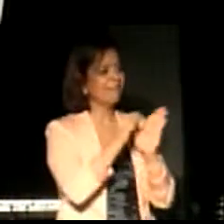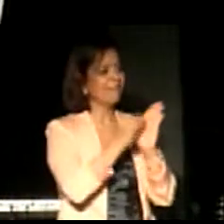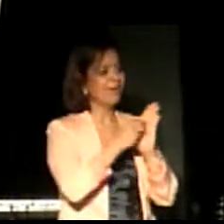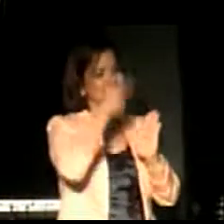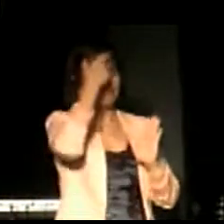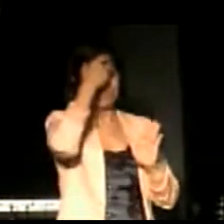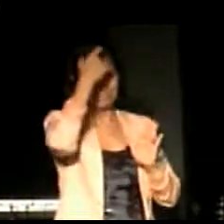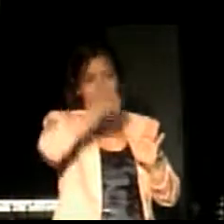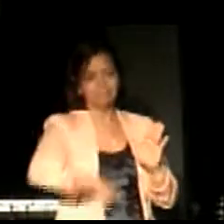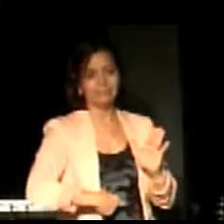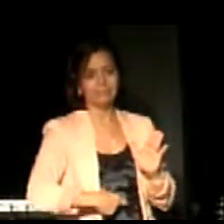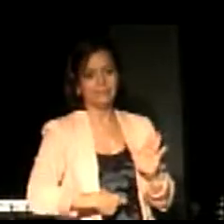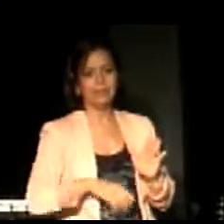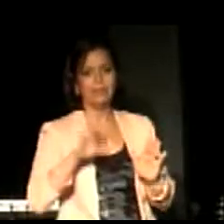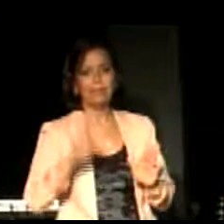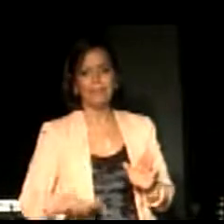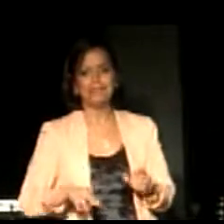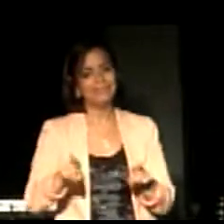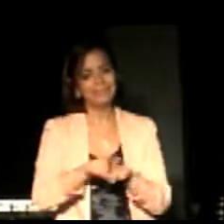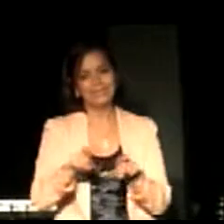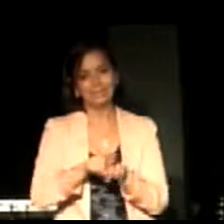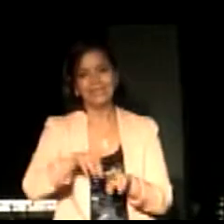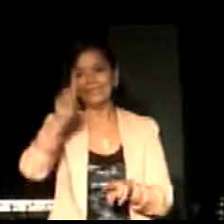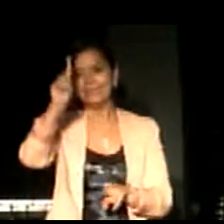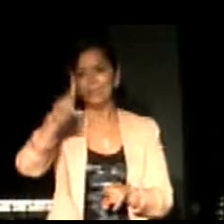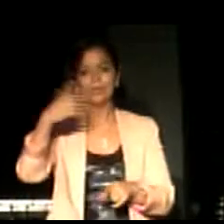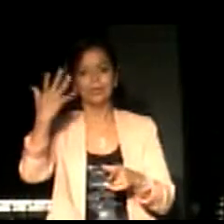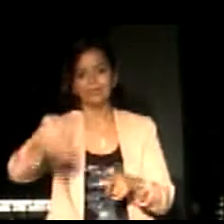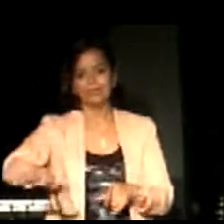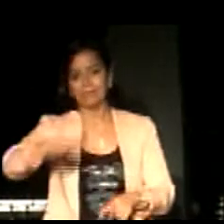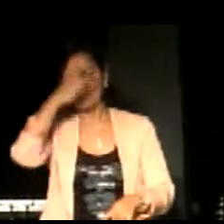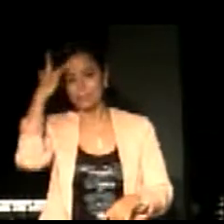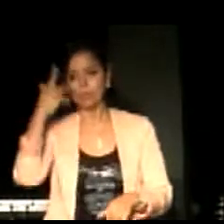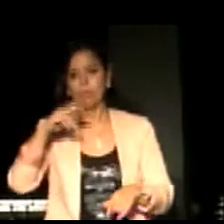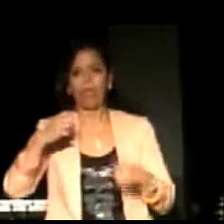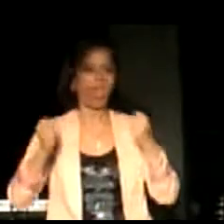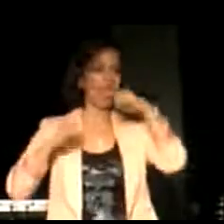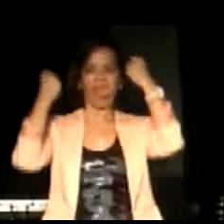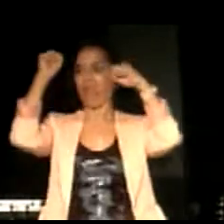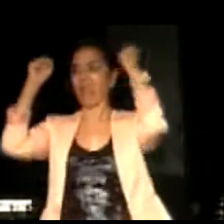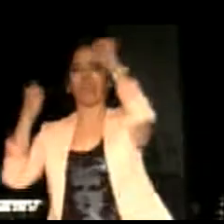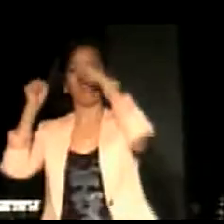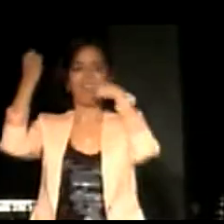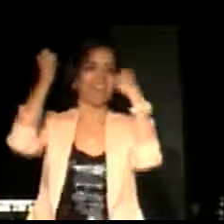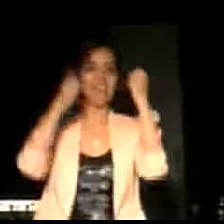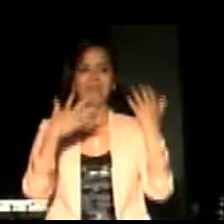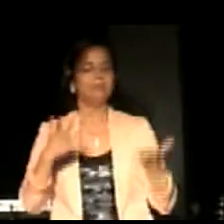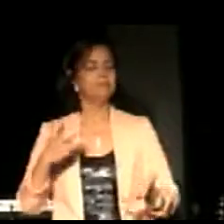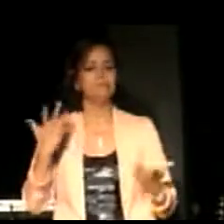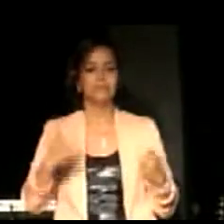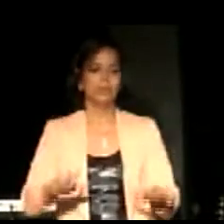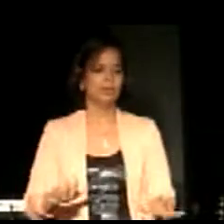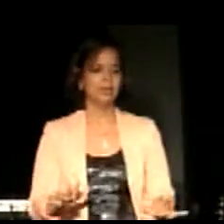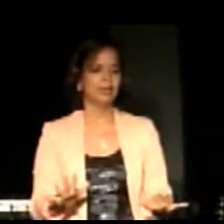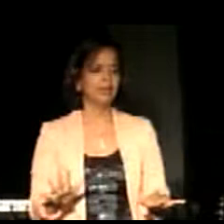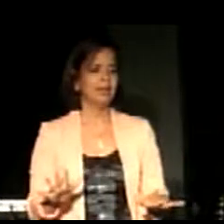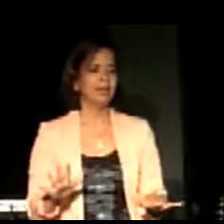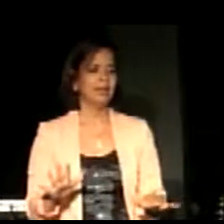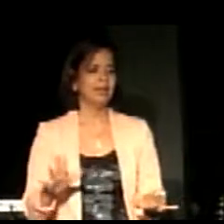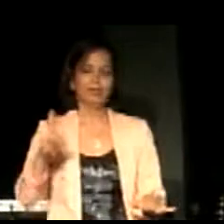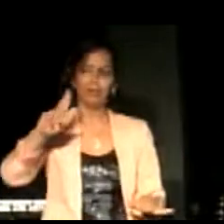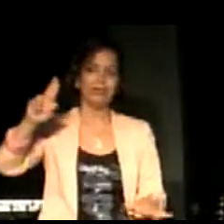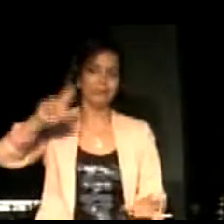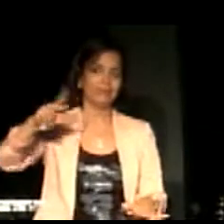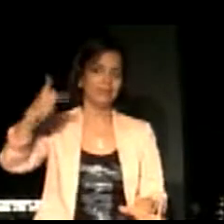Deus não quer alguém com temperamento descontrolado. Isso é preciso ficar bem claro nessa